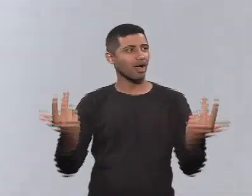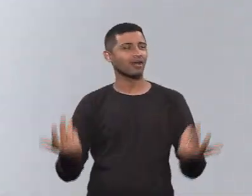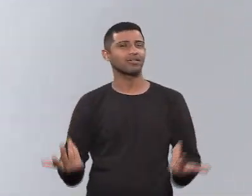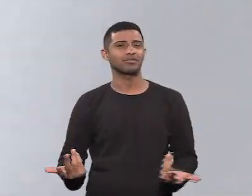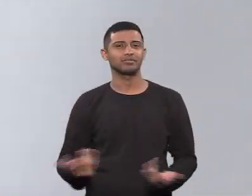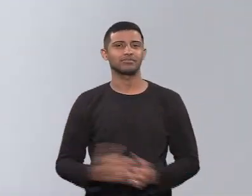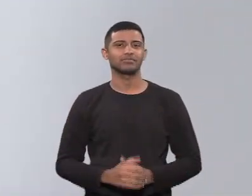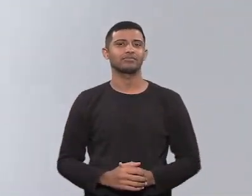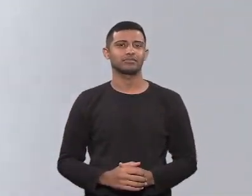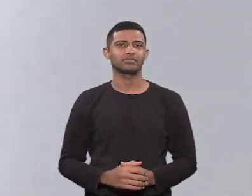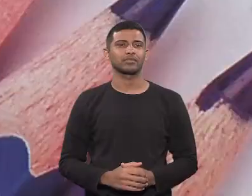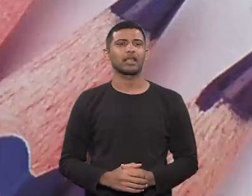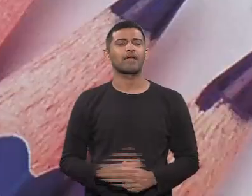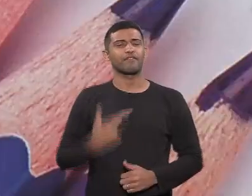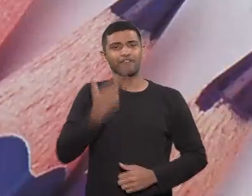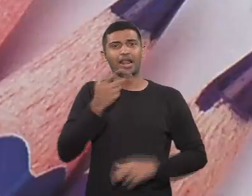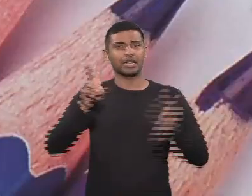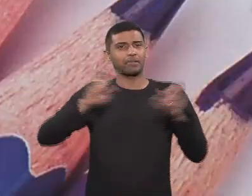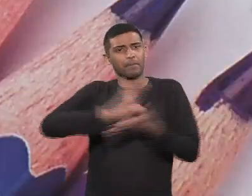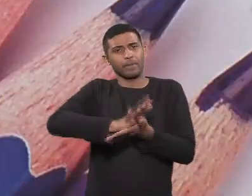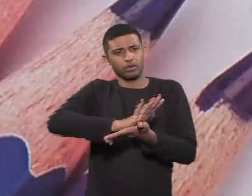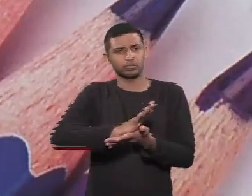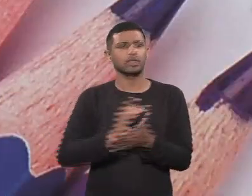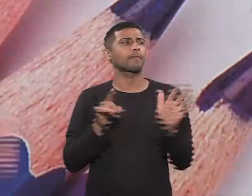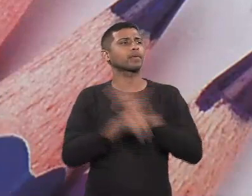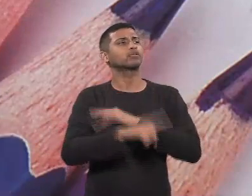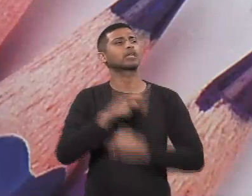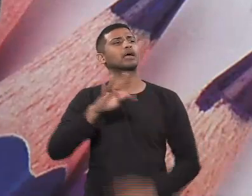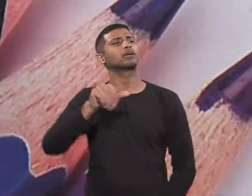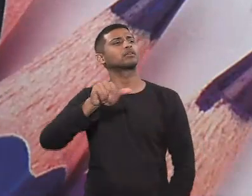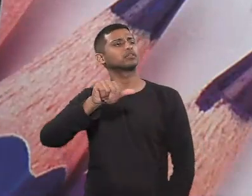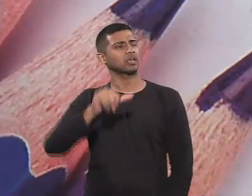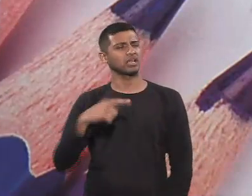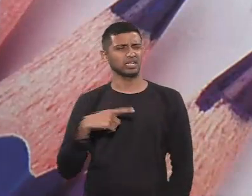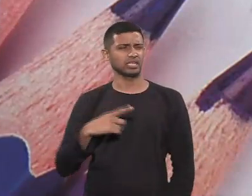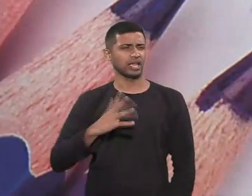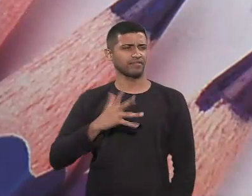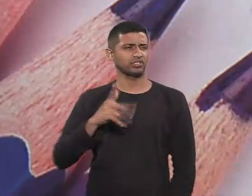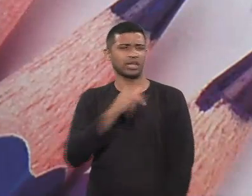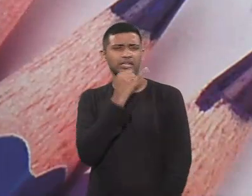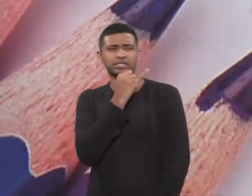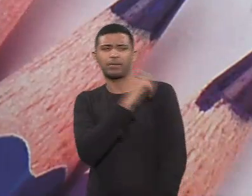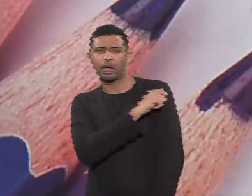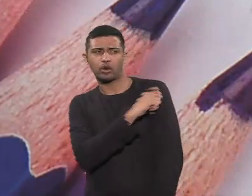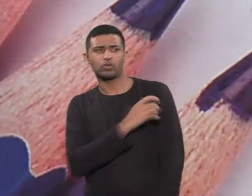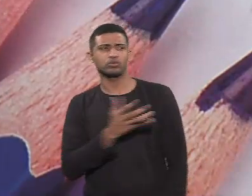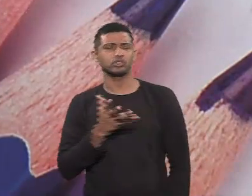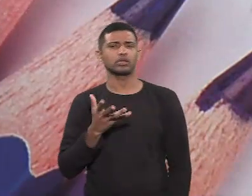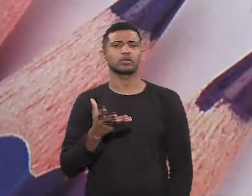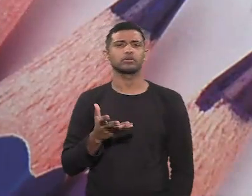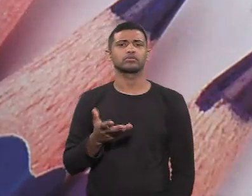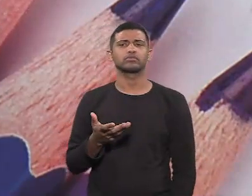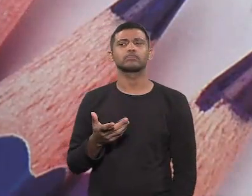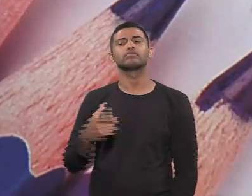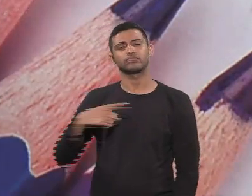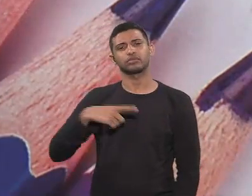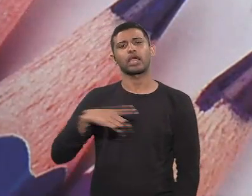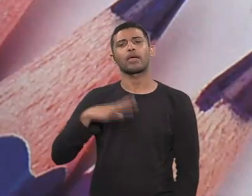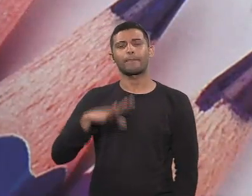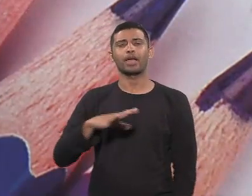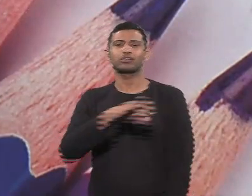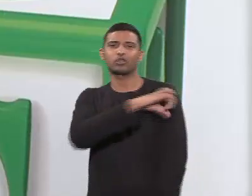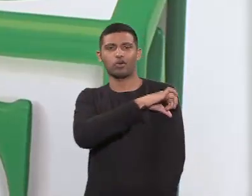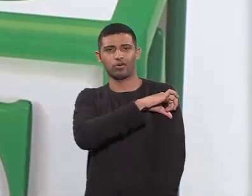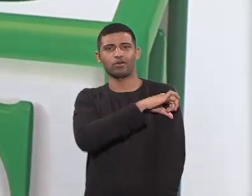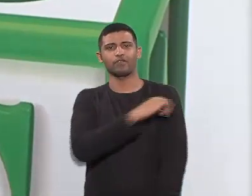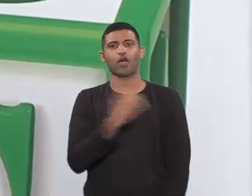falar um pouquinho sobre essa questão do preconceito. Queria perguntar para a Tânia. Tânia, já teve algum aluno nessa condição? Eu tenho, mas no 9º